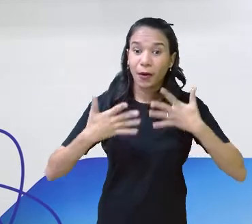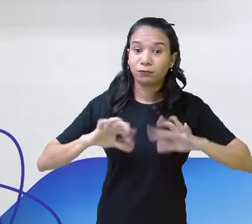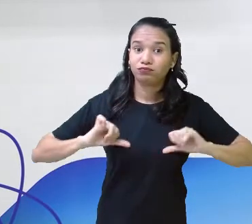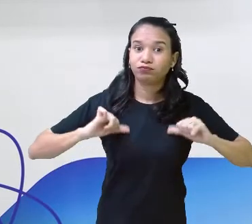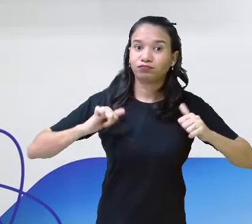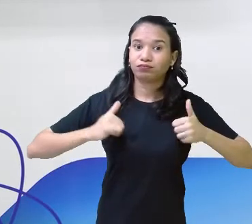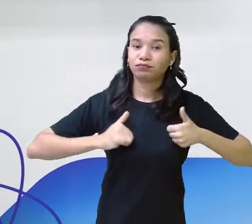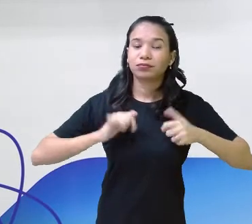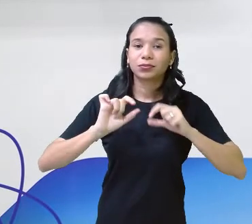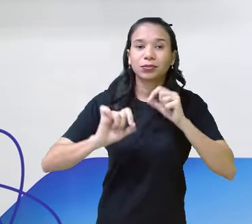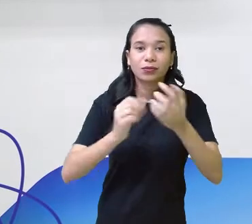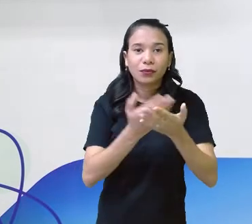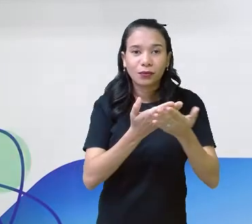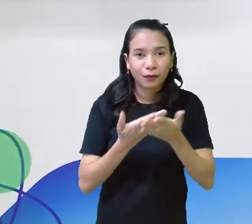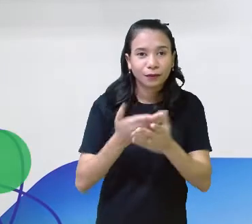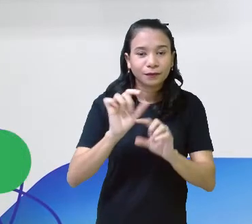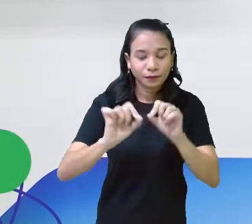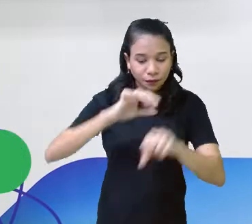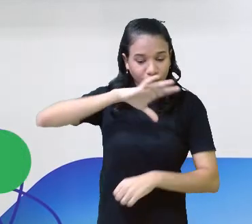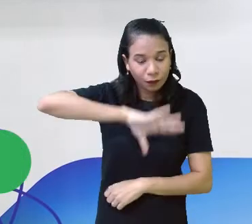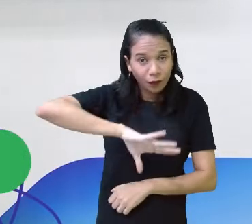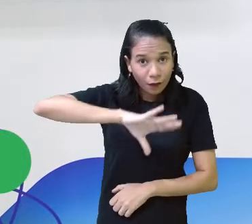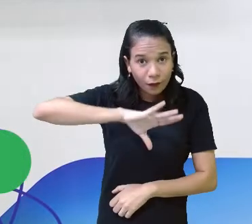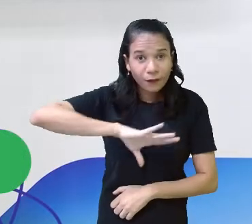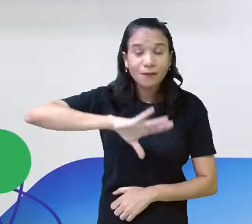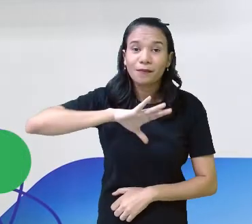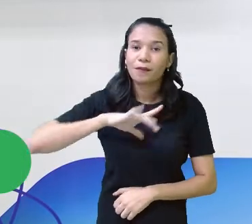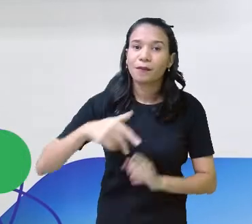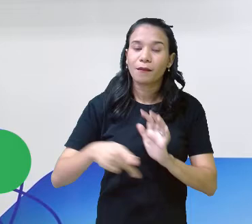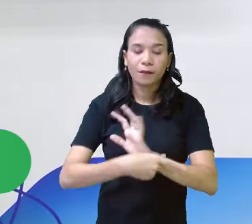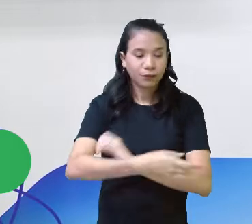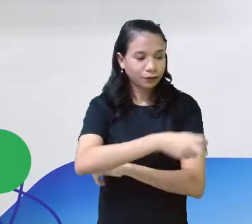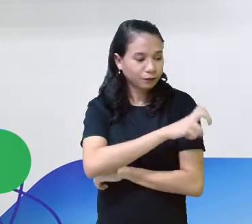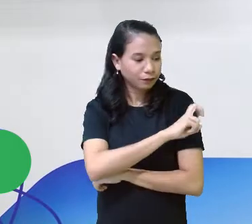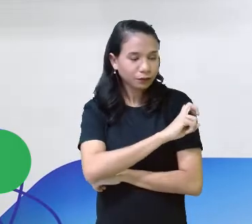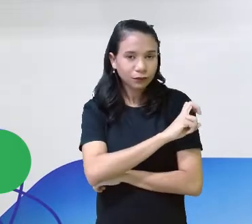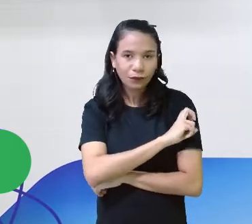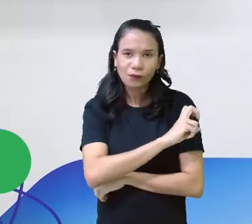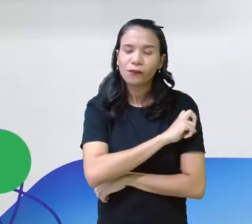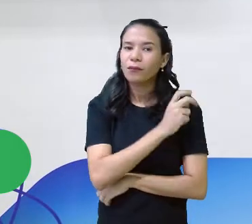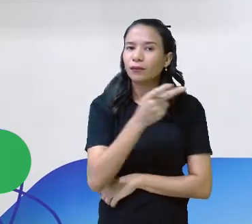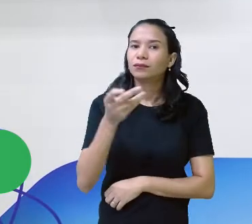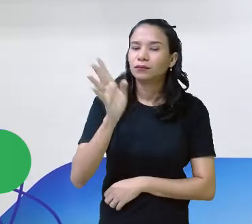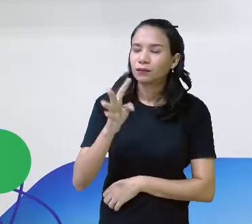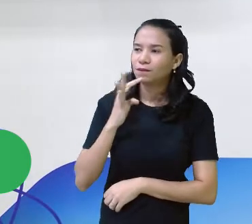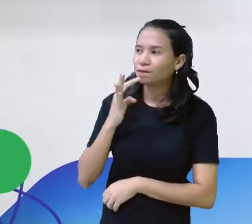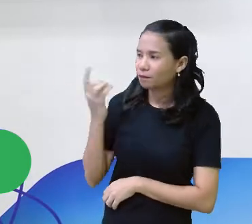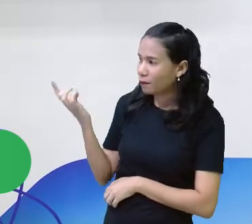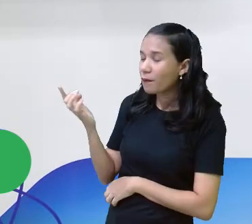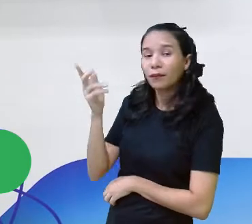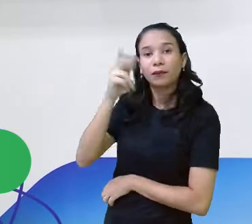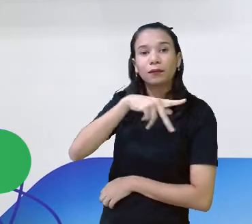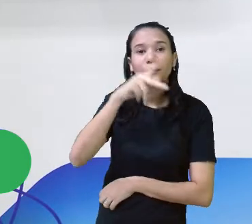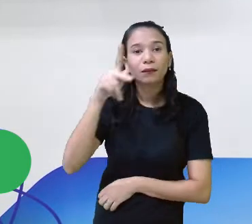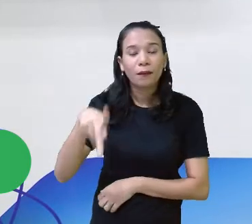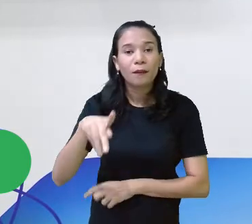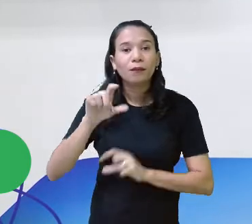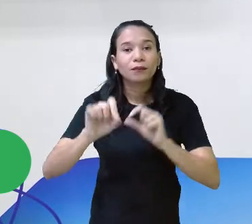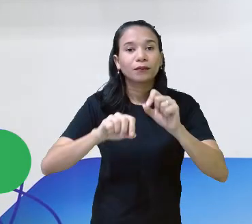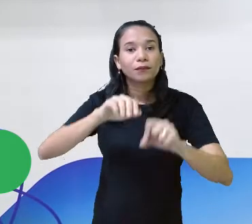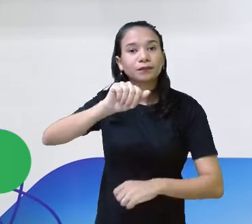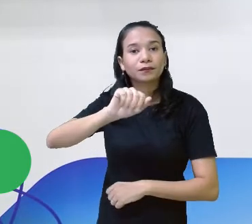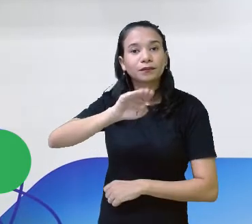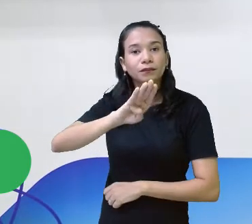dispostos para mais uma aula de língua portuguesa para os quintos anos. Você já me conhece, sou a professora